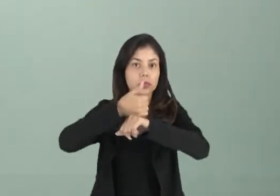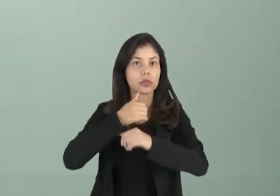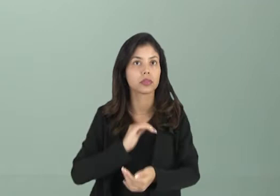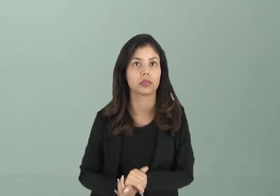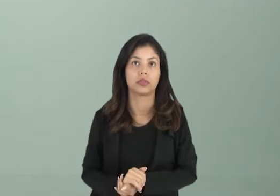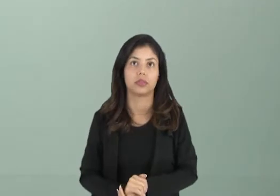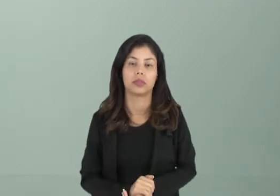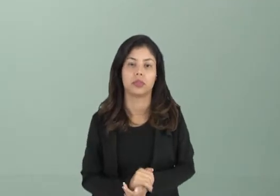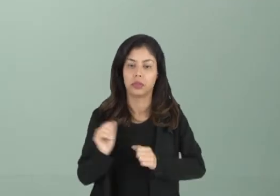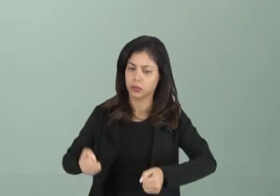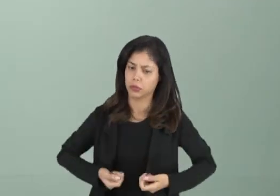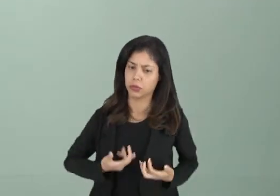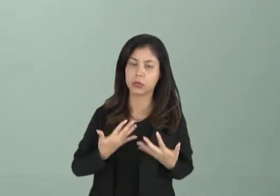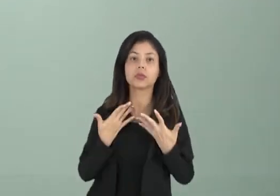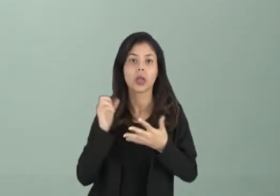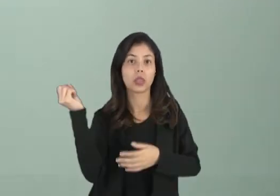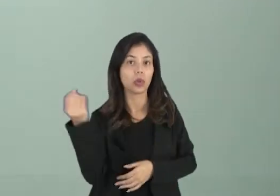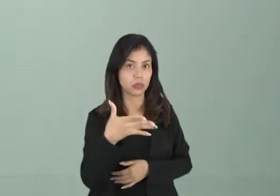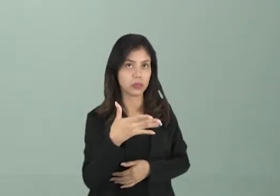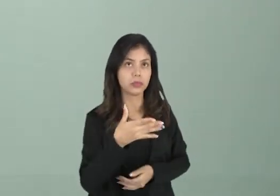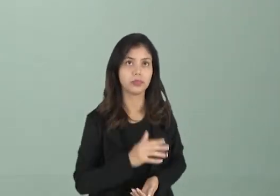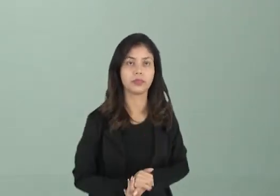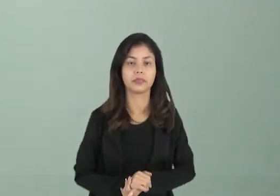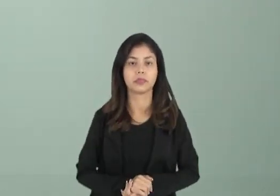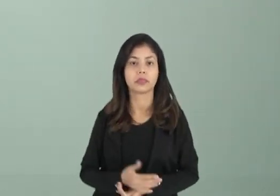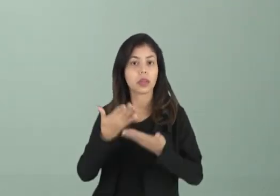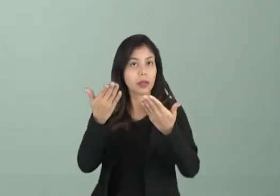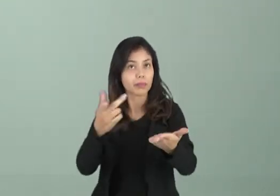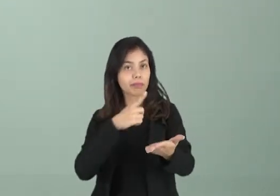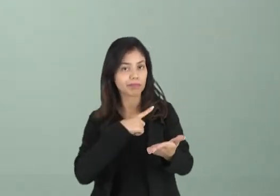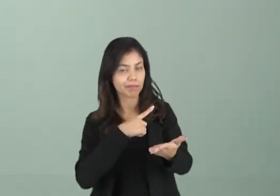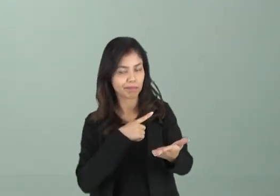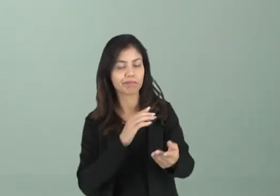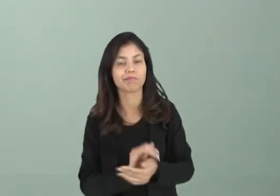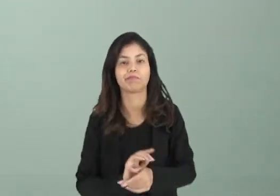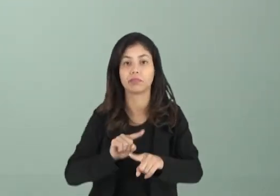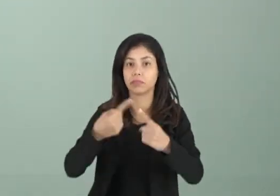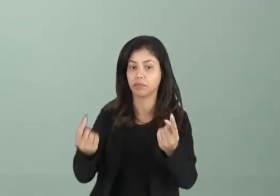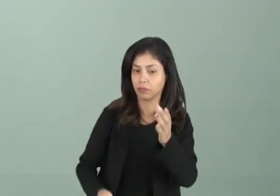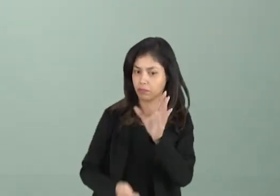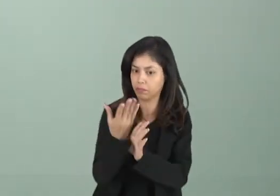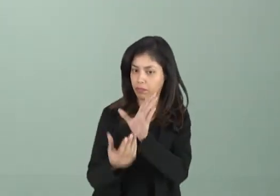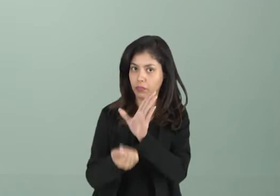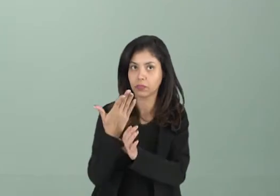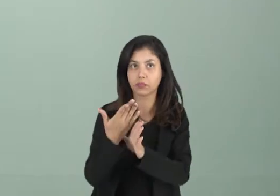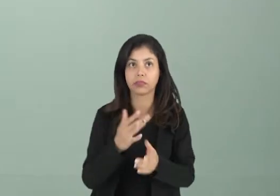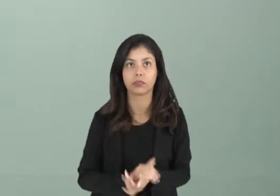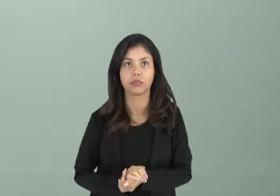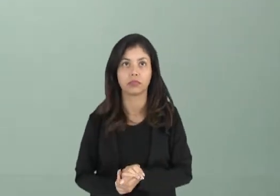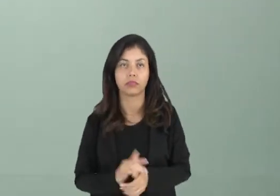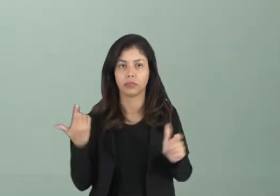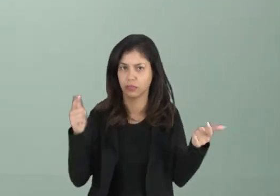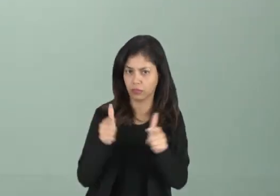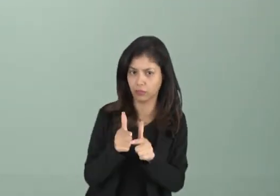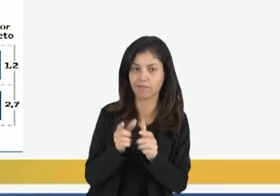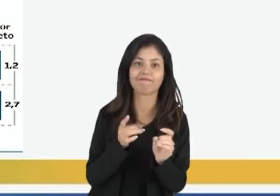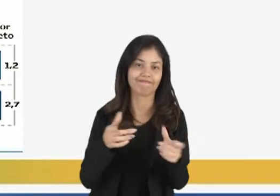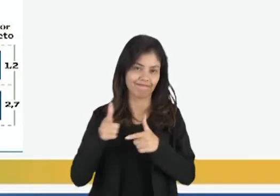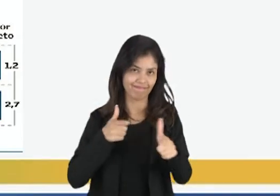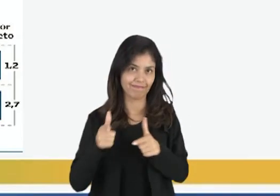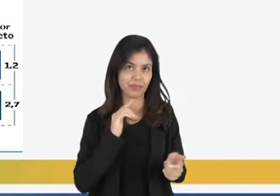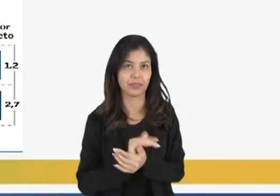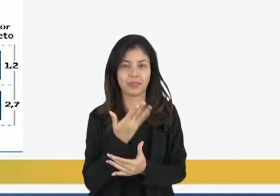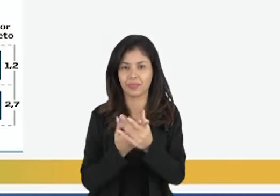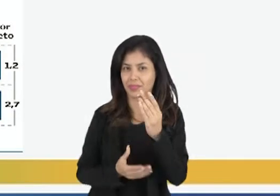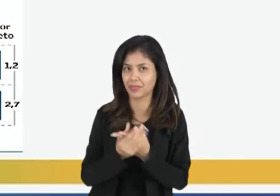para se incorporar a essa nova tendência. E aí temos mais produção, menos emprego. Mão